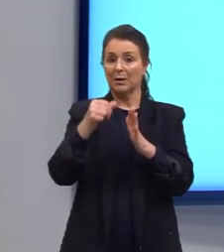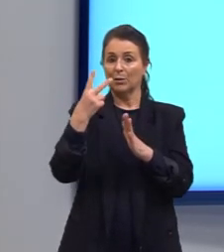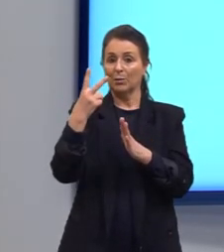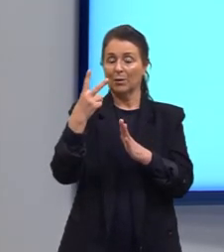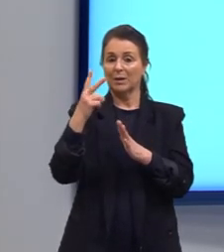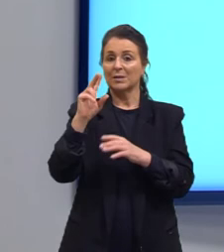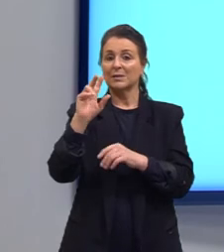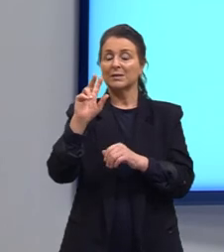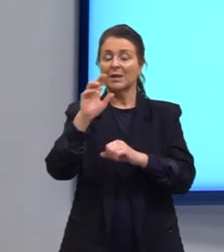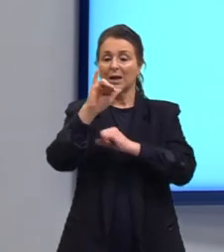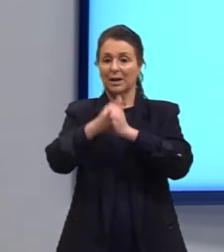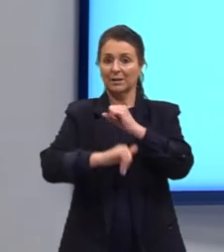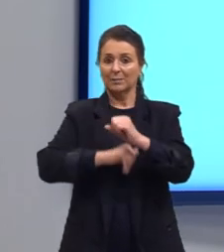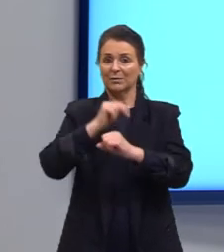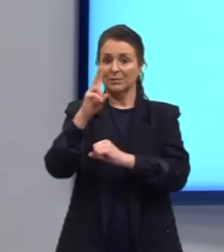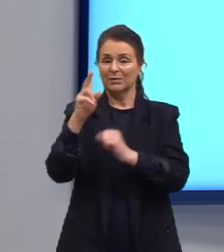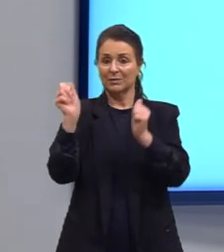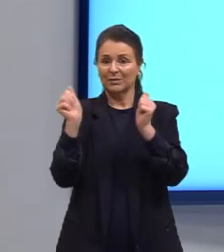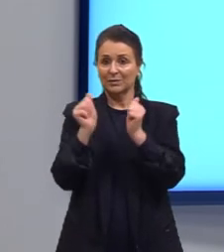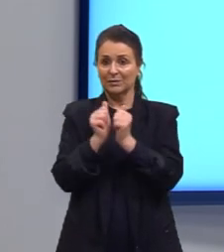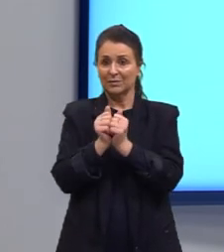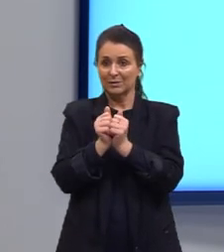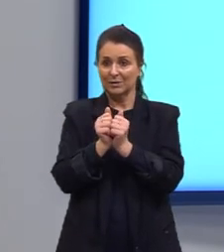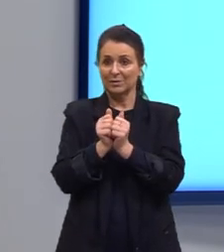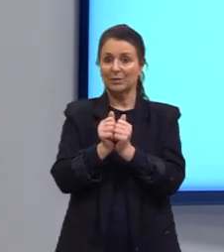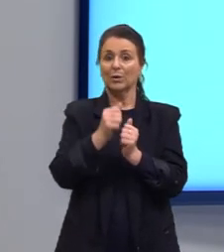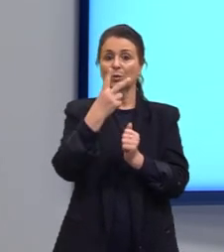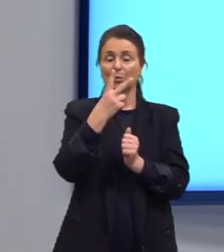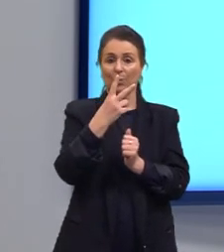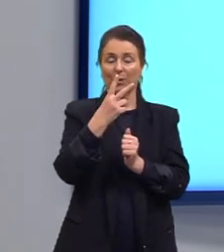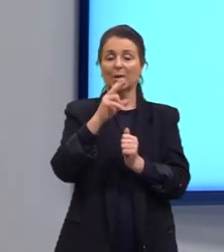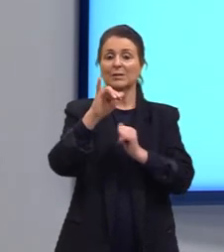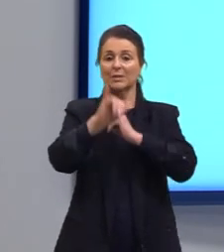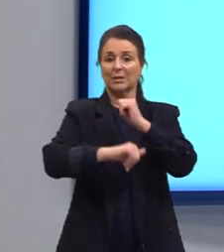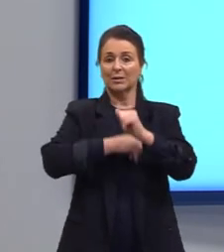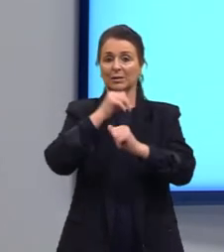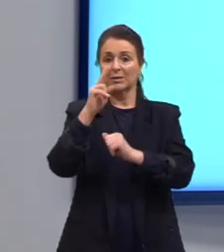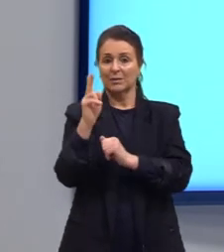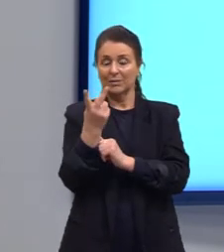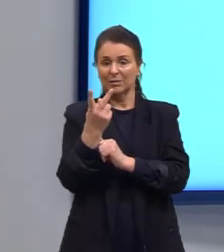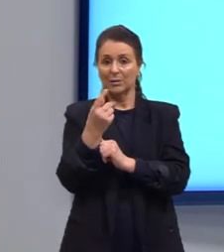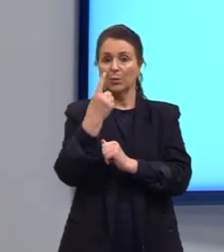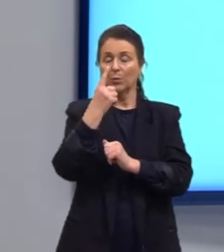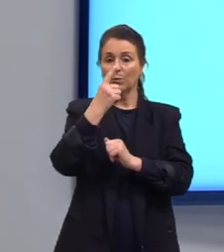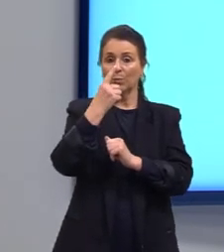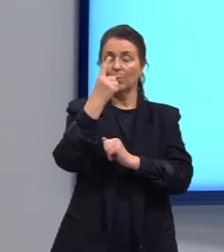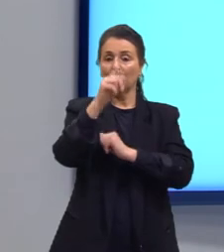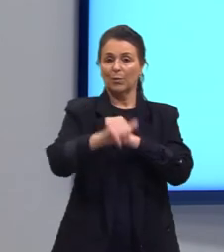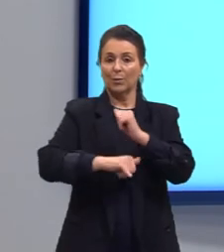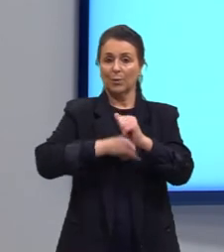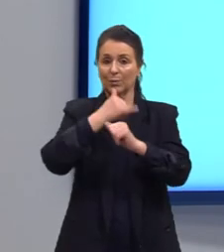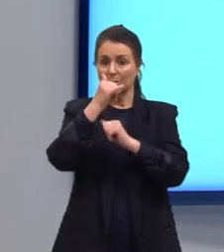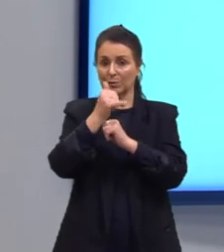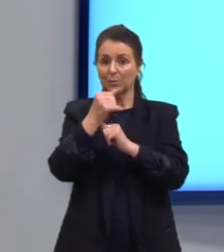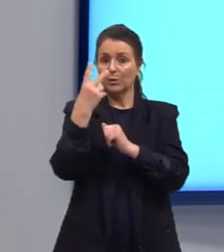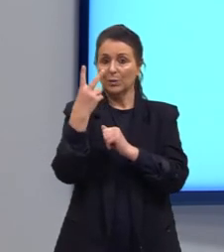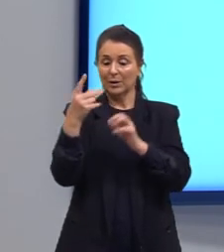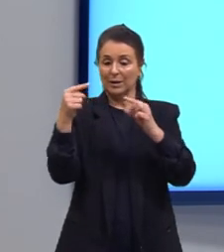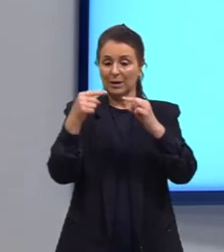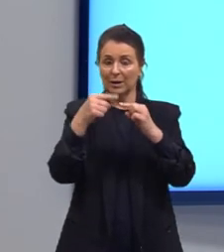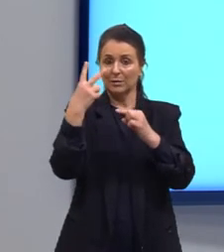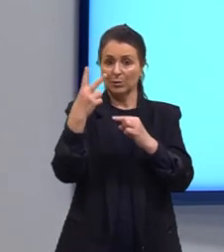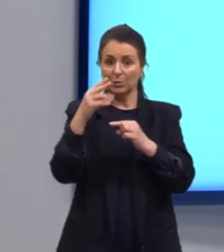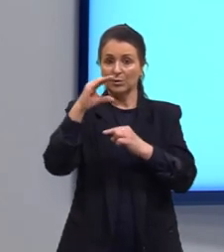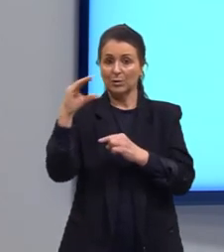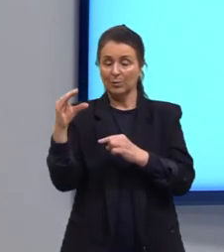junto Lembrando que as primárias é quando eu tenho dois átomos de hidrogênio a secundária Eu tenho um átomo de hidrogênio ligado e dois de carbono ao